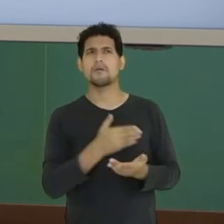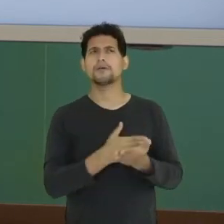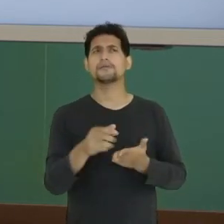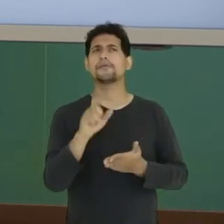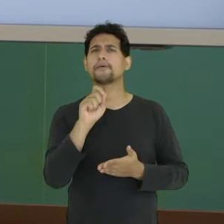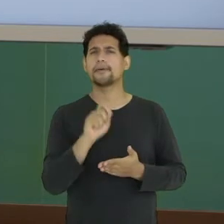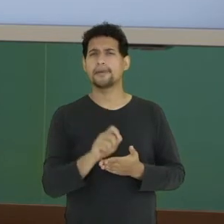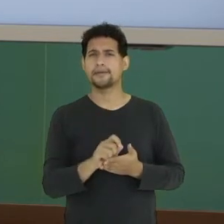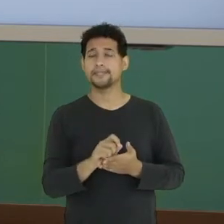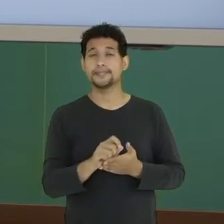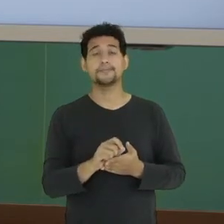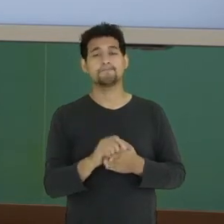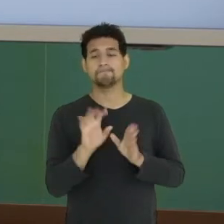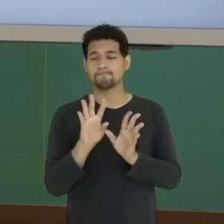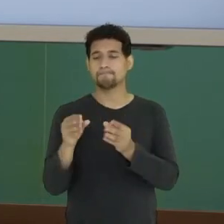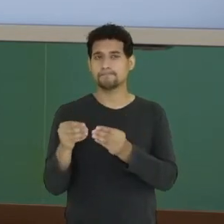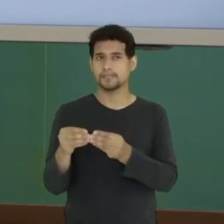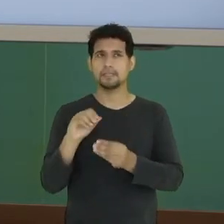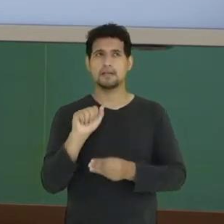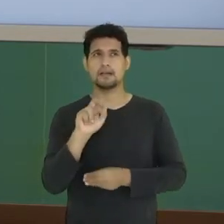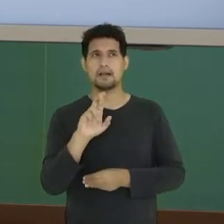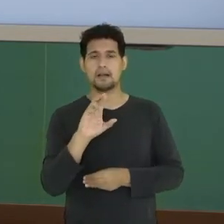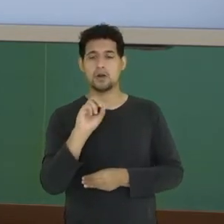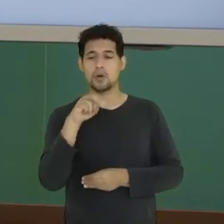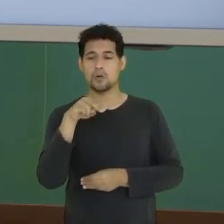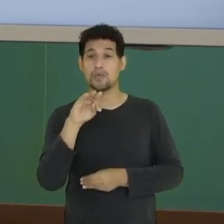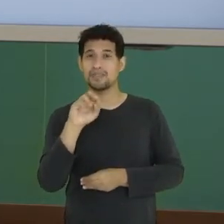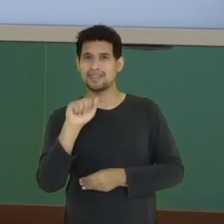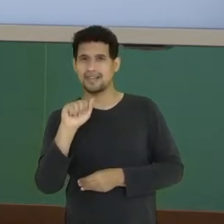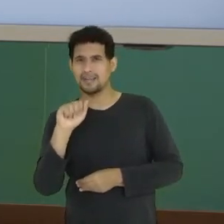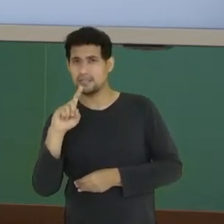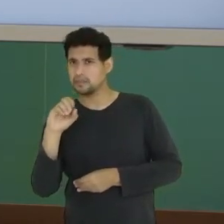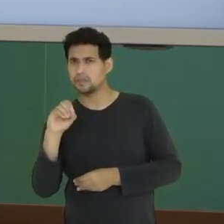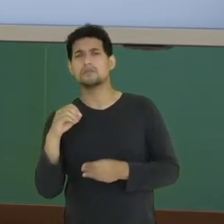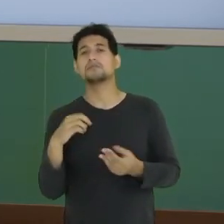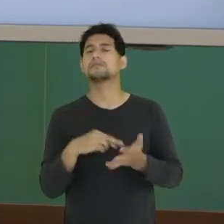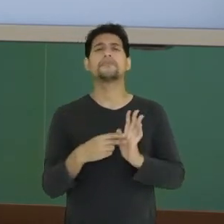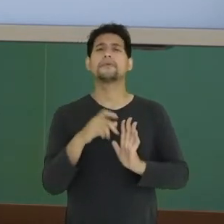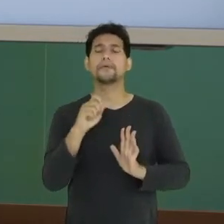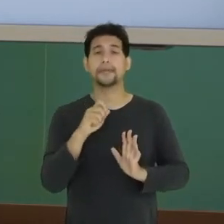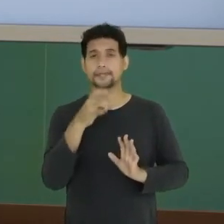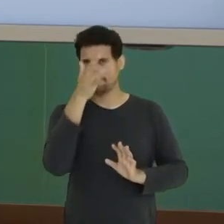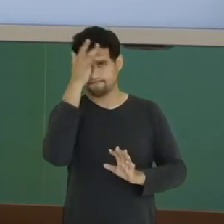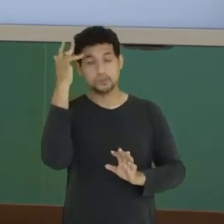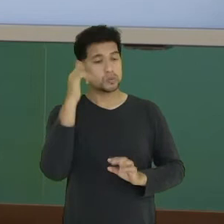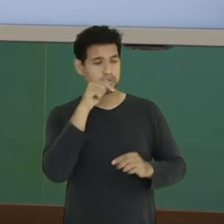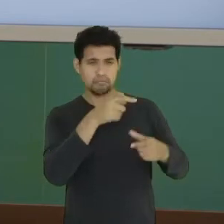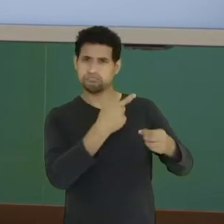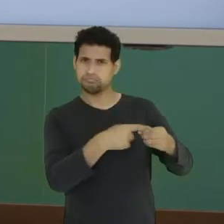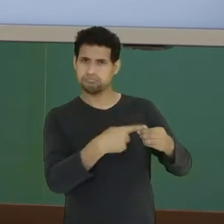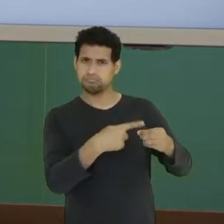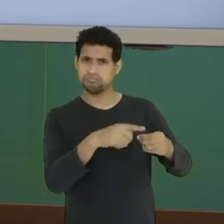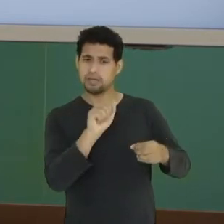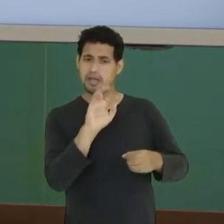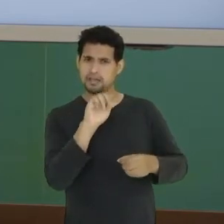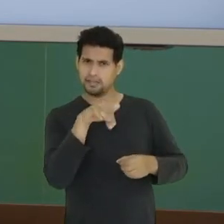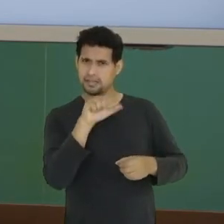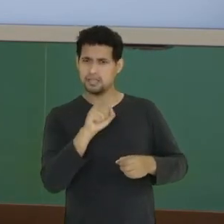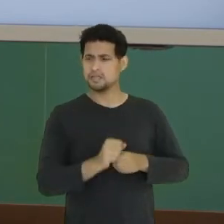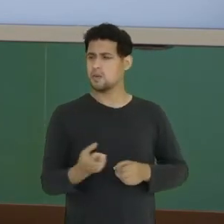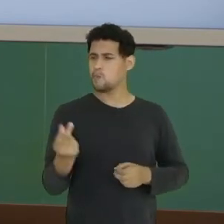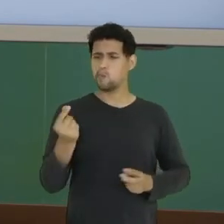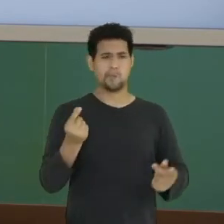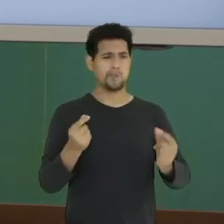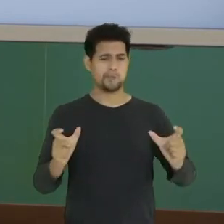chamado arcontado. Eupátridas eram cidadãos atenienses, abastados, ricos, então